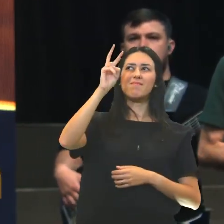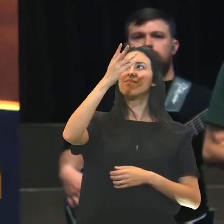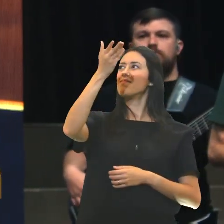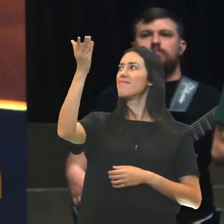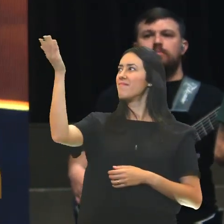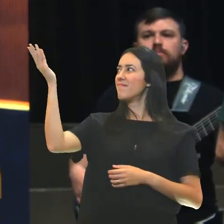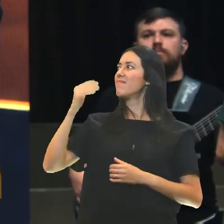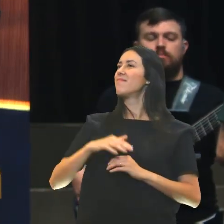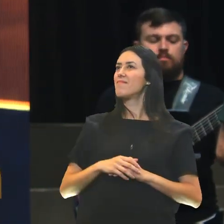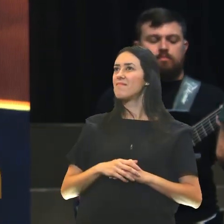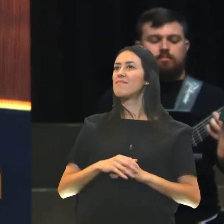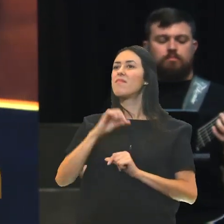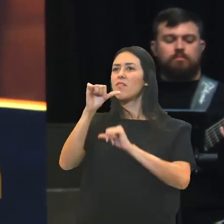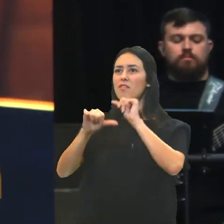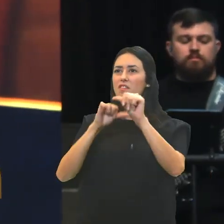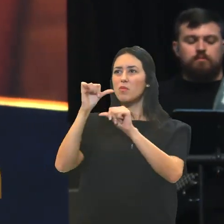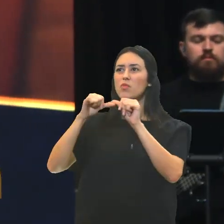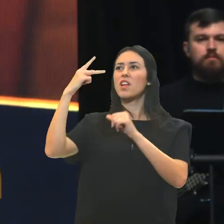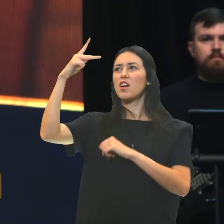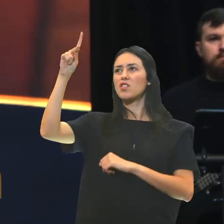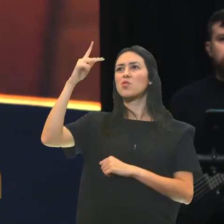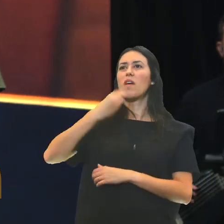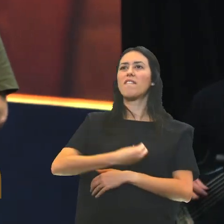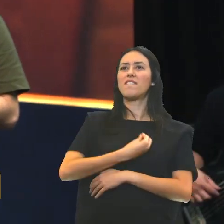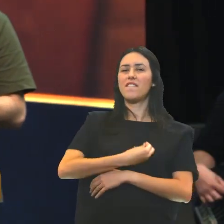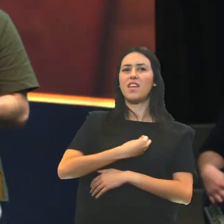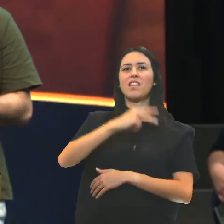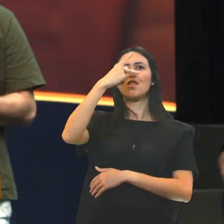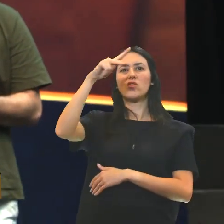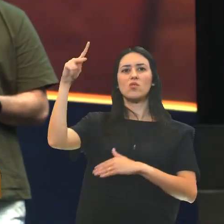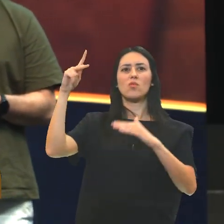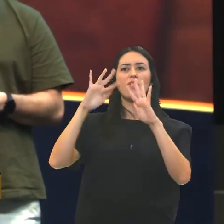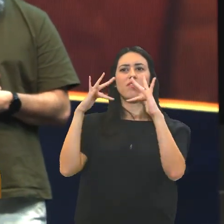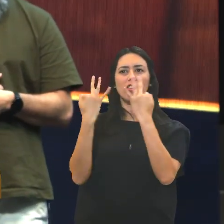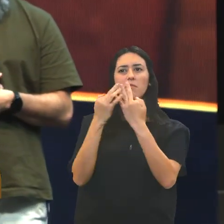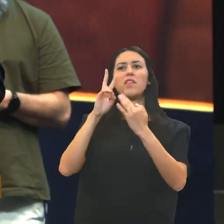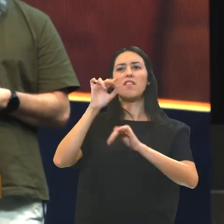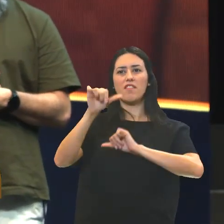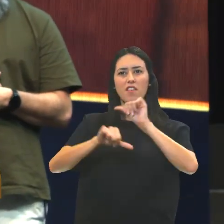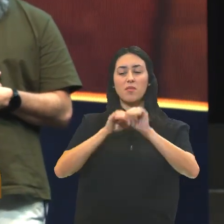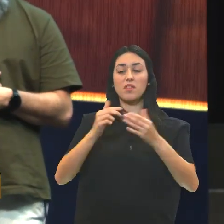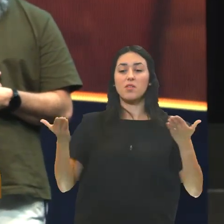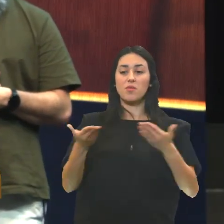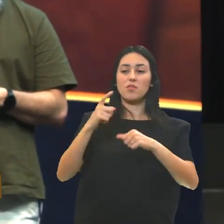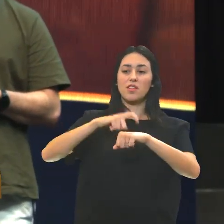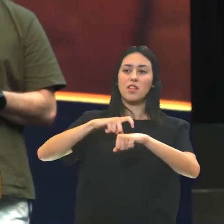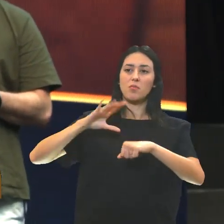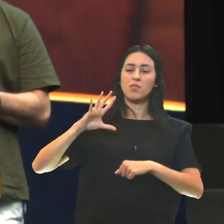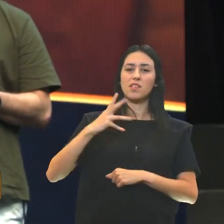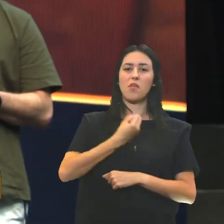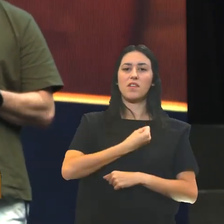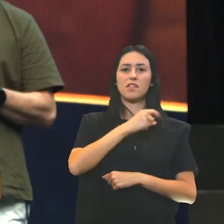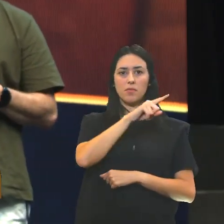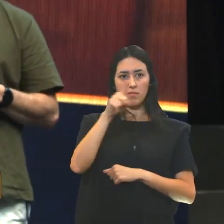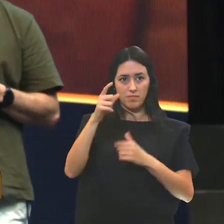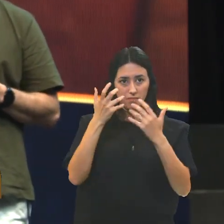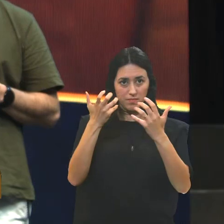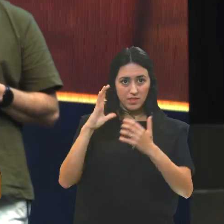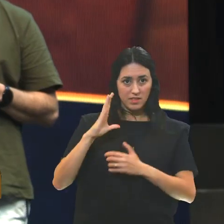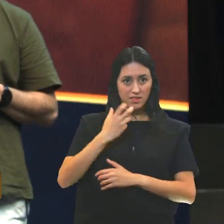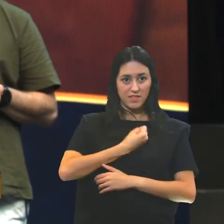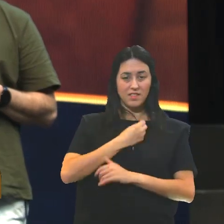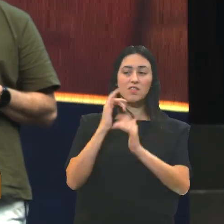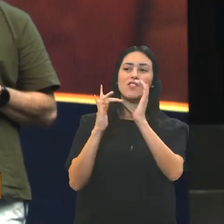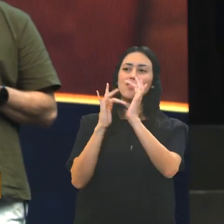do Senhor. Vai mudar a sua vida, vai mudar a sua casa. Esse é tempo de salvação. Você quer essa salvação?